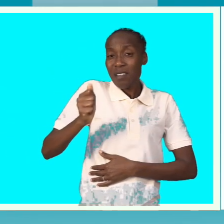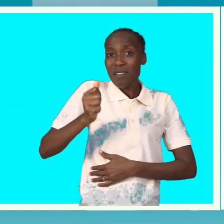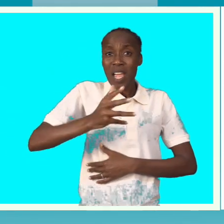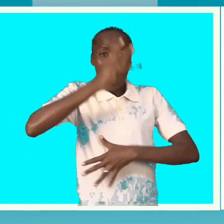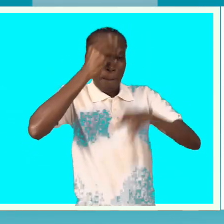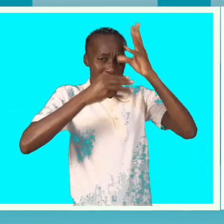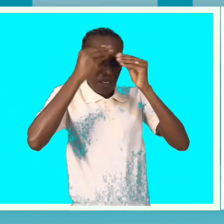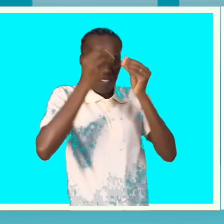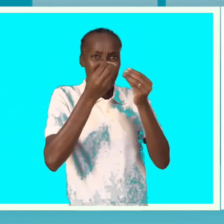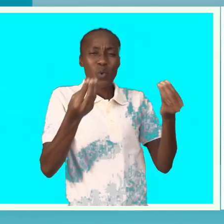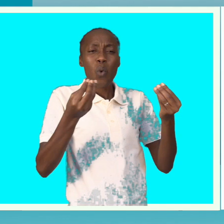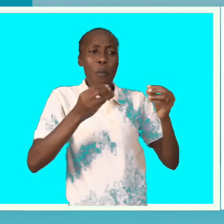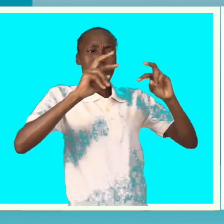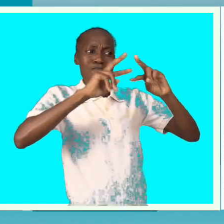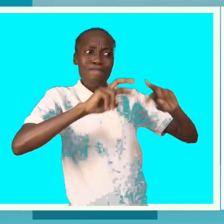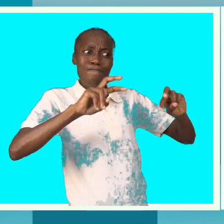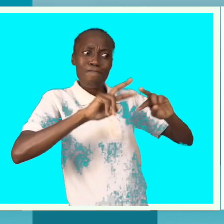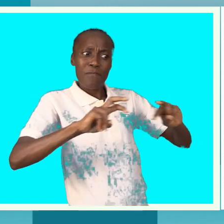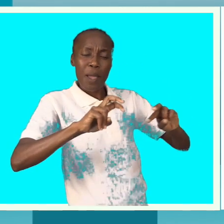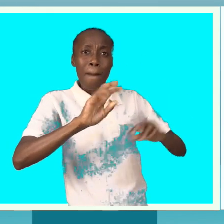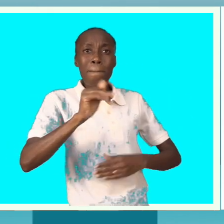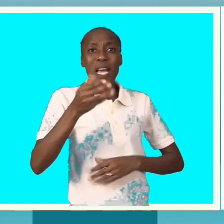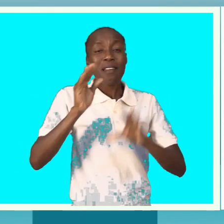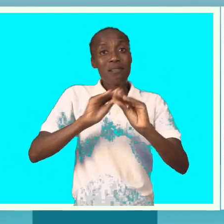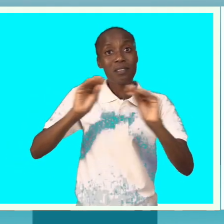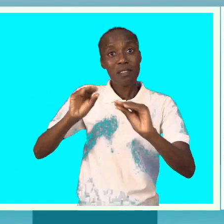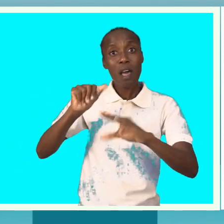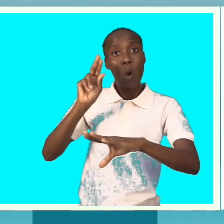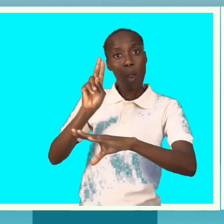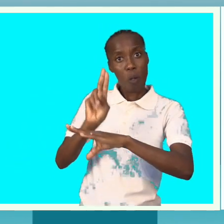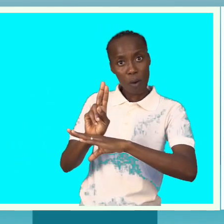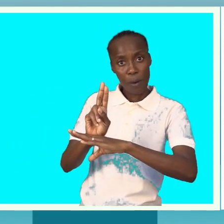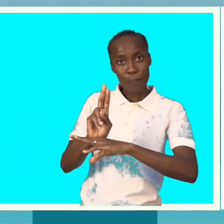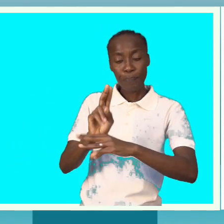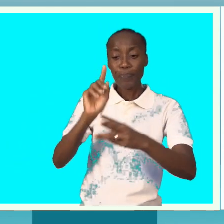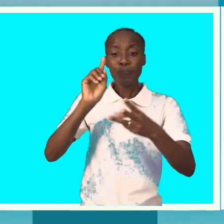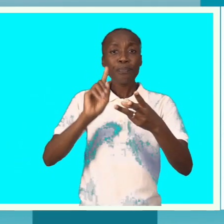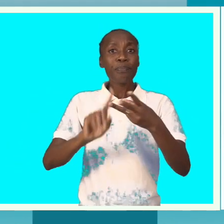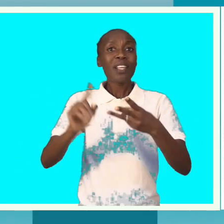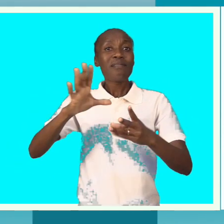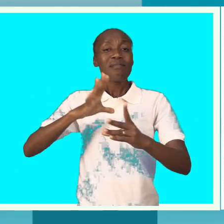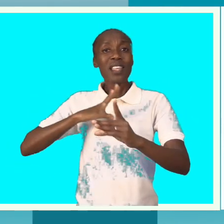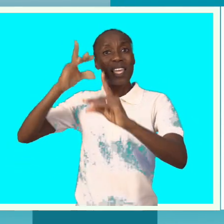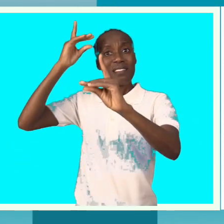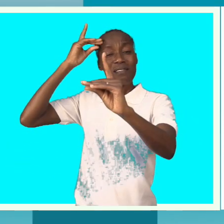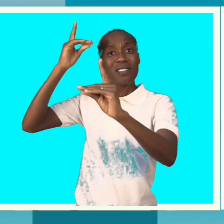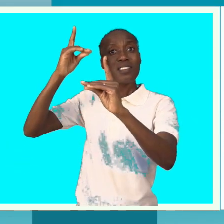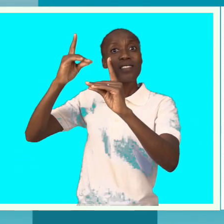das necessidades educativas dos alunos. Tem uma disciplina de